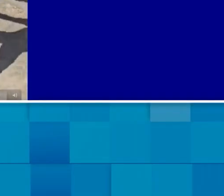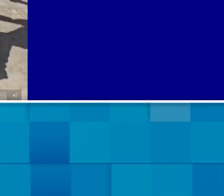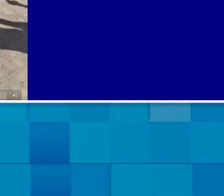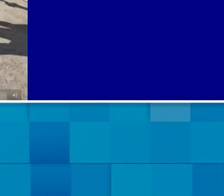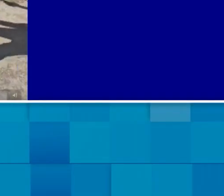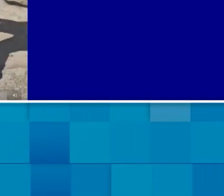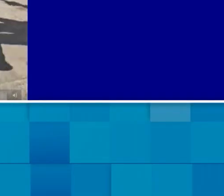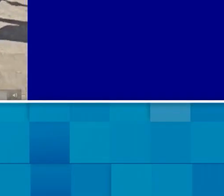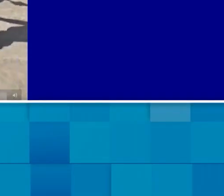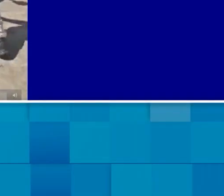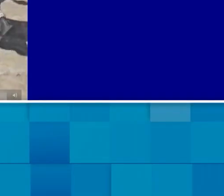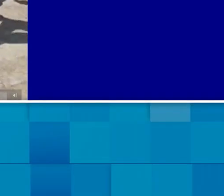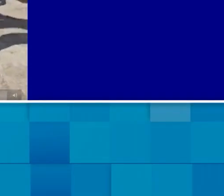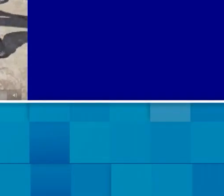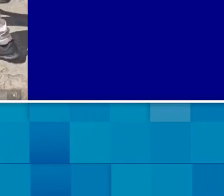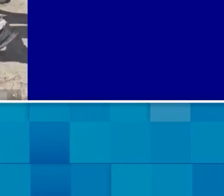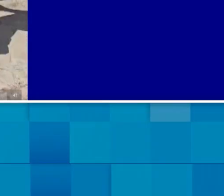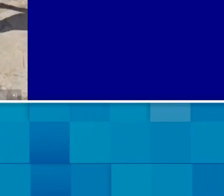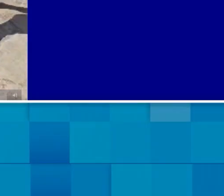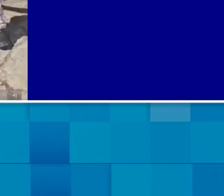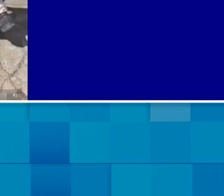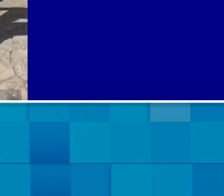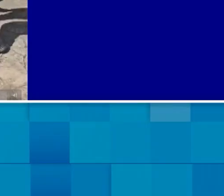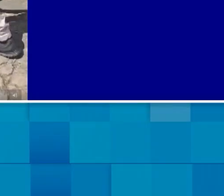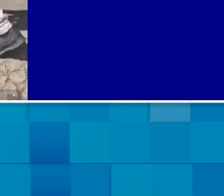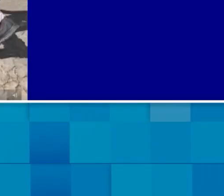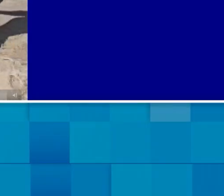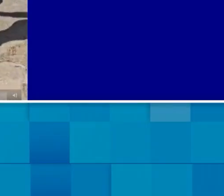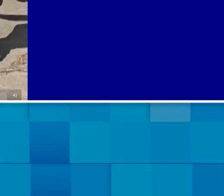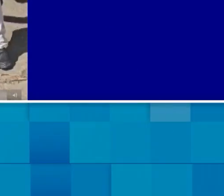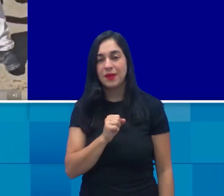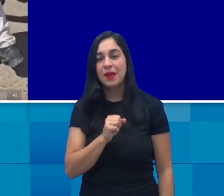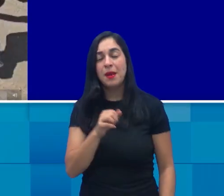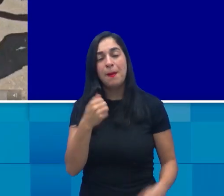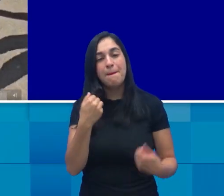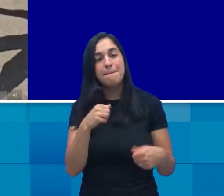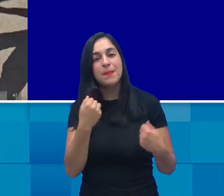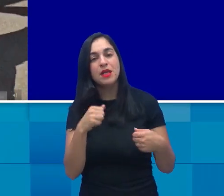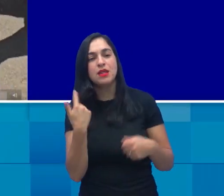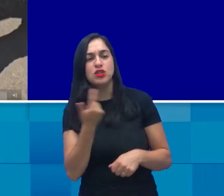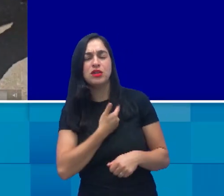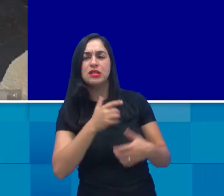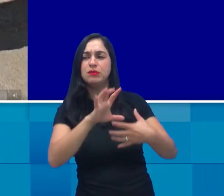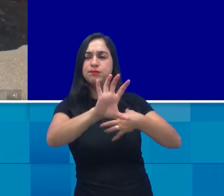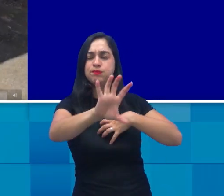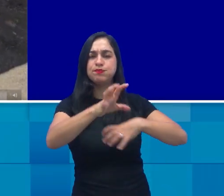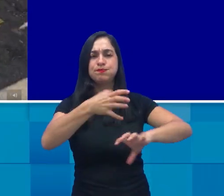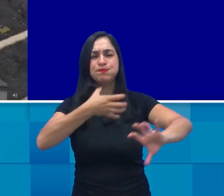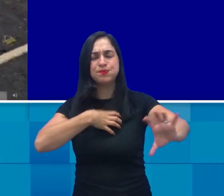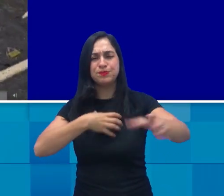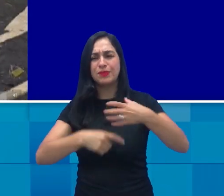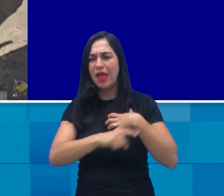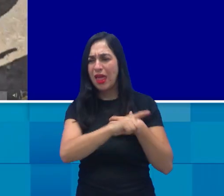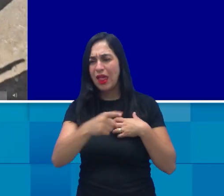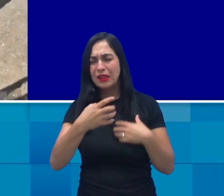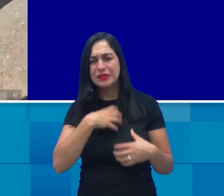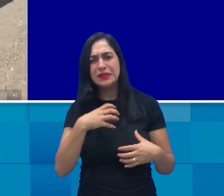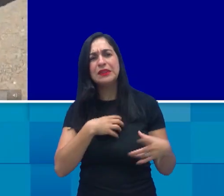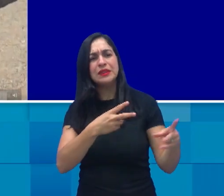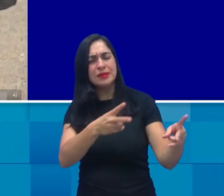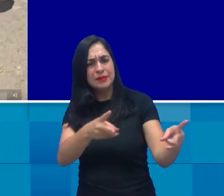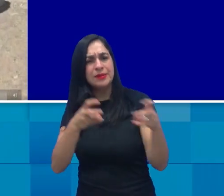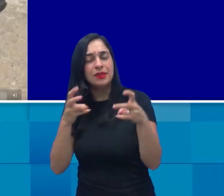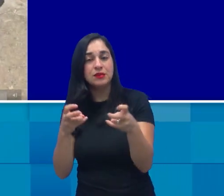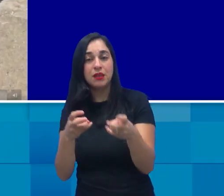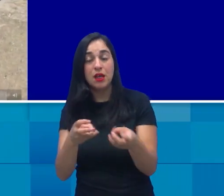Precisamos ter mais empatia, se colocar no lugar da pessoa e tentar, pelo menos, sentir o que ela está sentindo. Acorda,